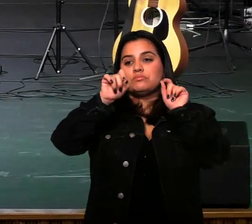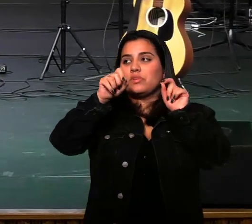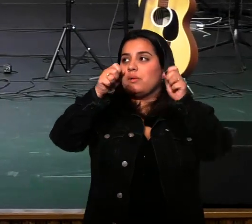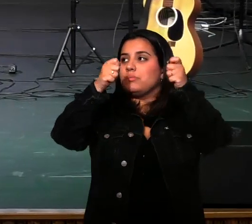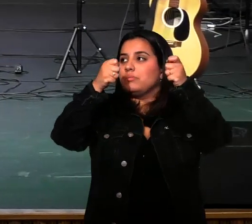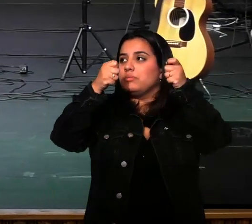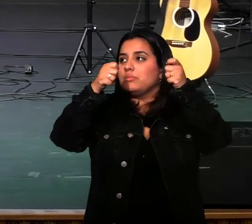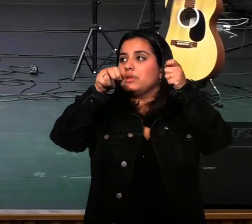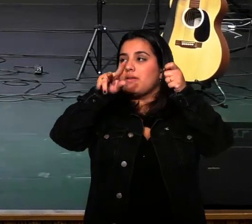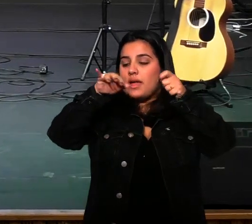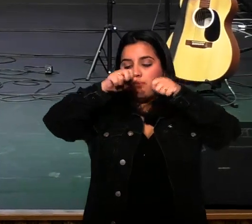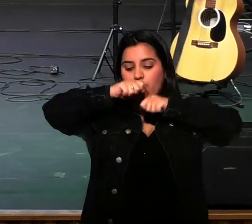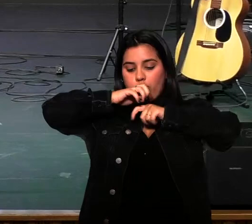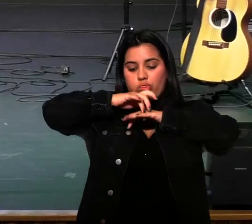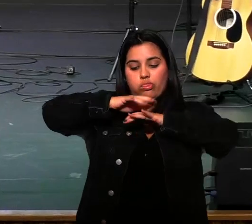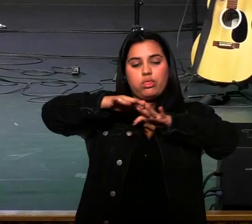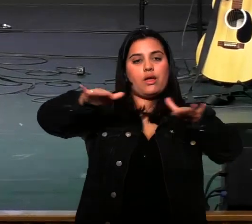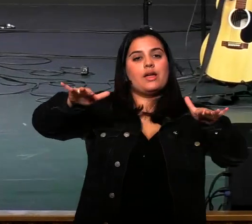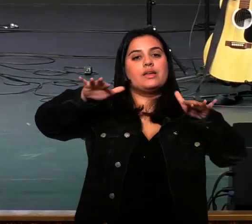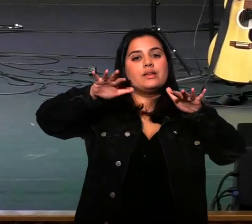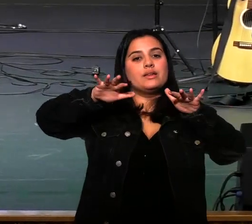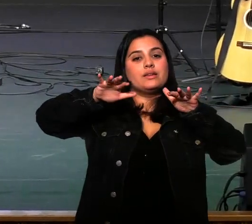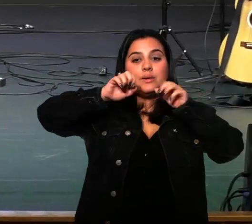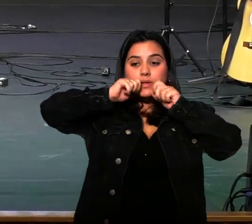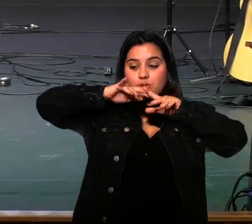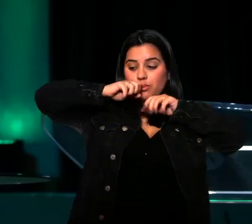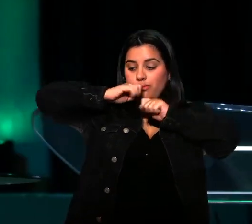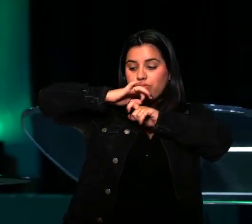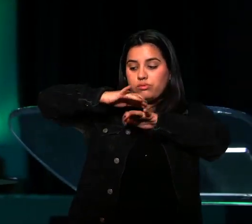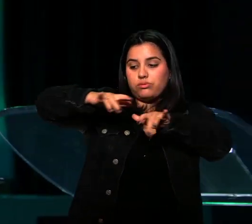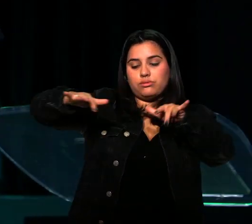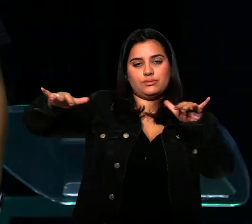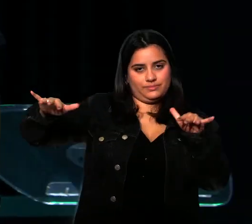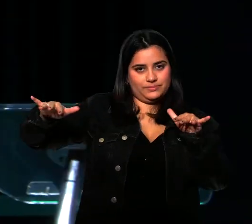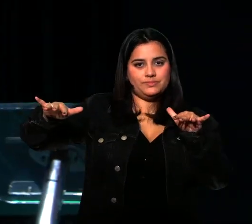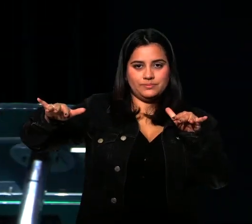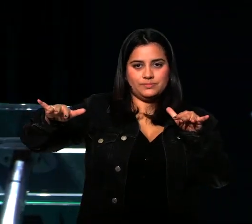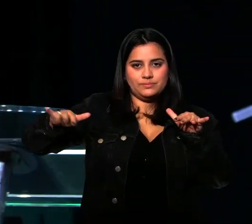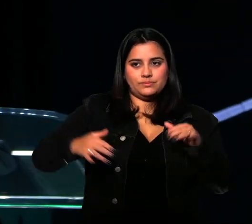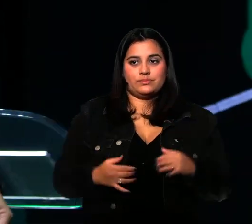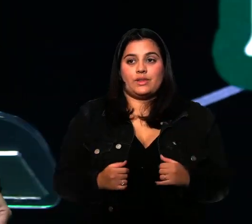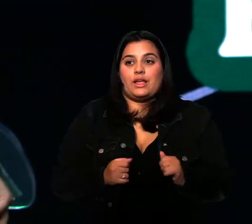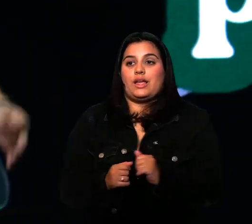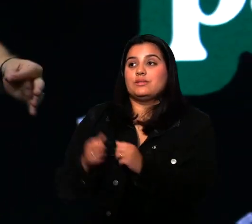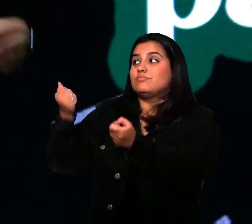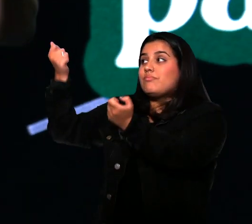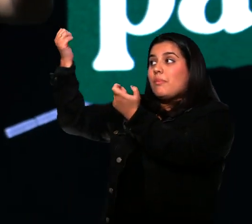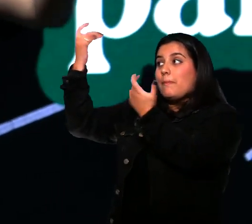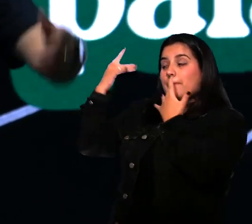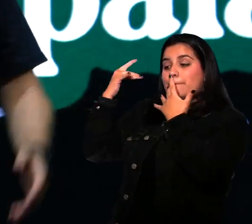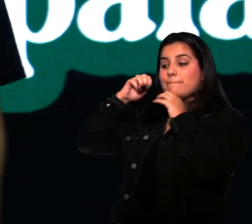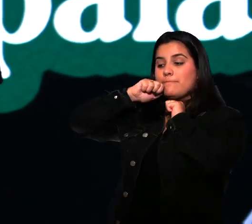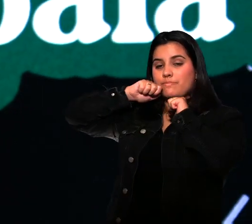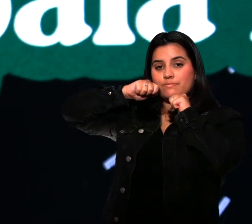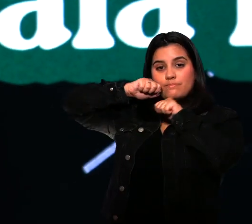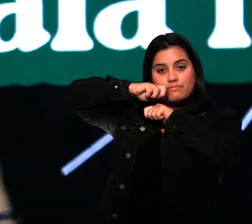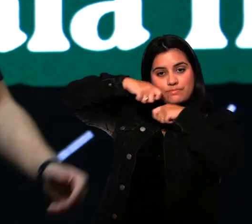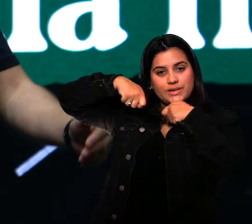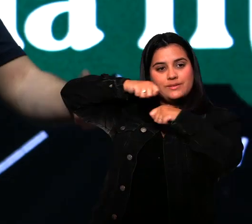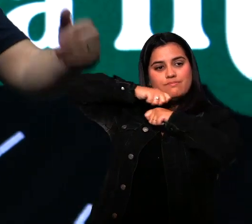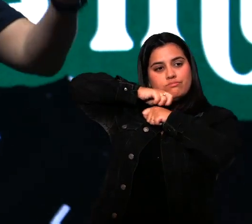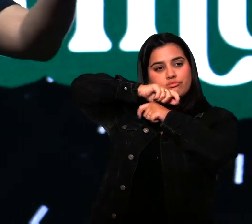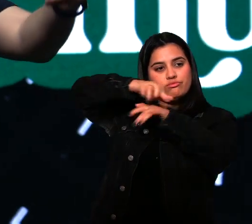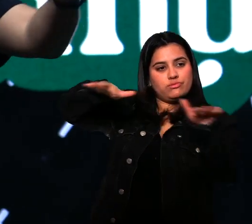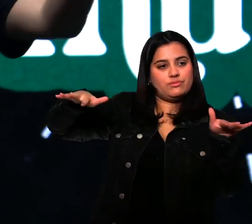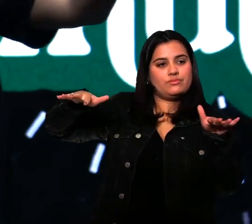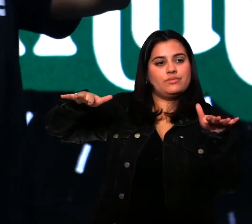vestes, e por onde passa vai abençoando e ungindo os lugares por onde vai. As bênçãos do alto precisam ser compartilhadas e por isso que elas